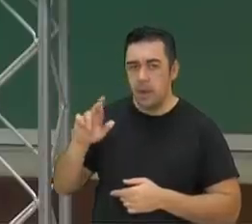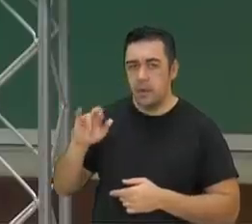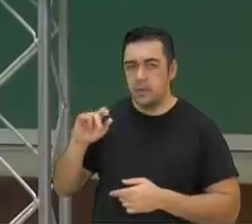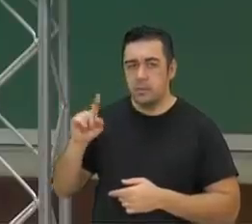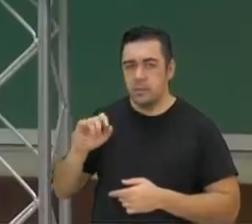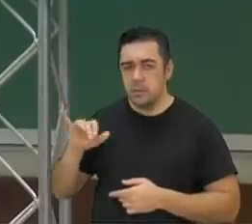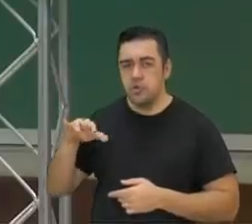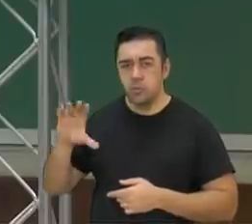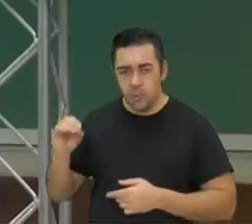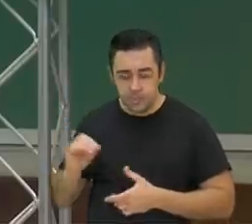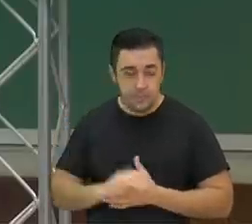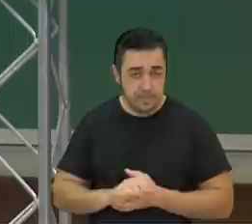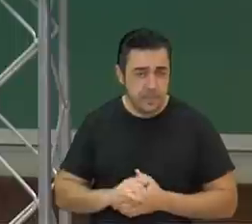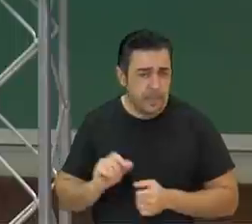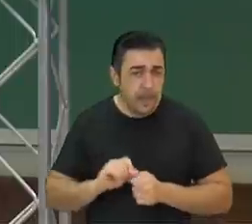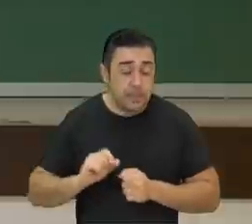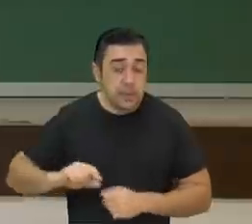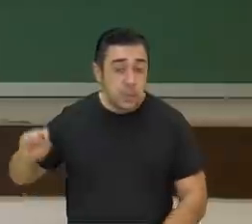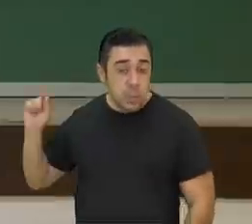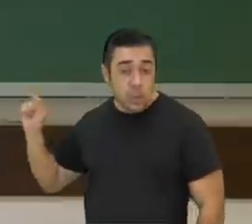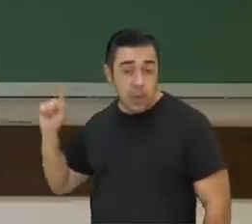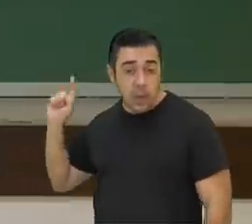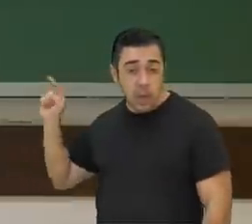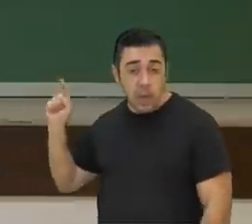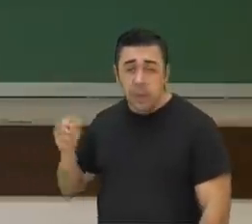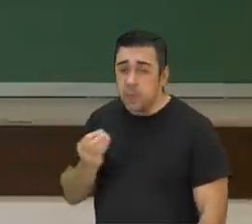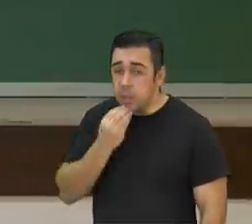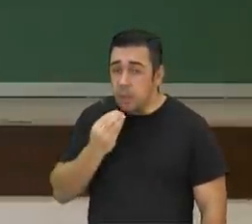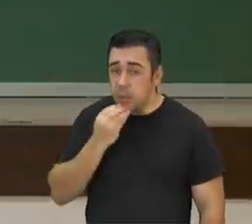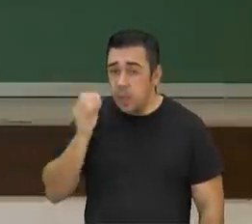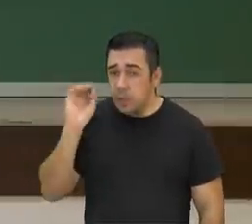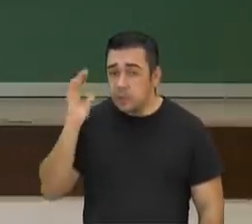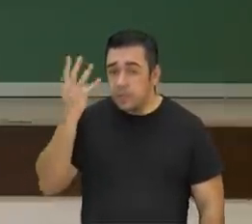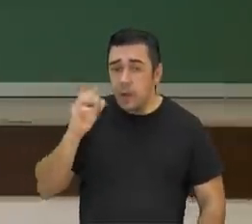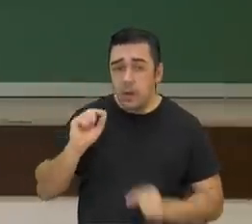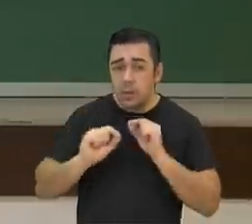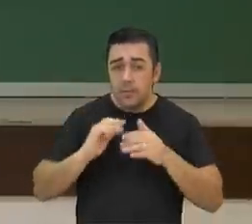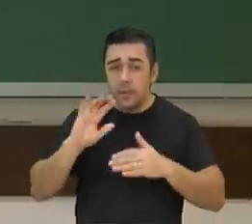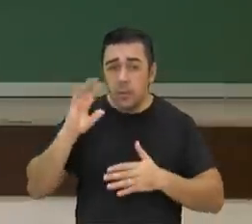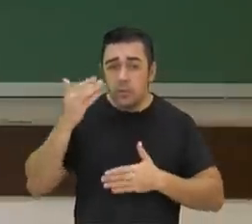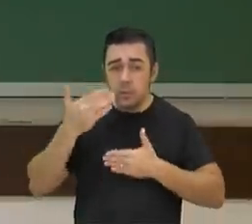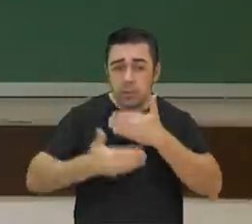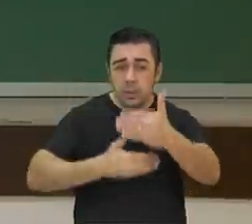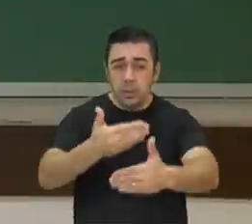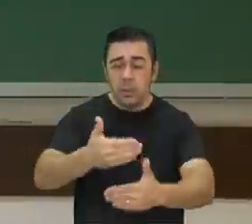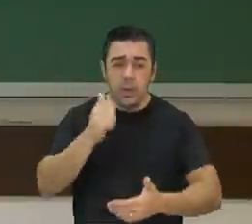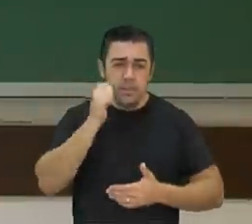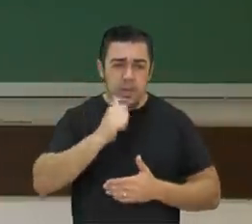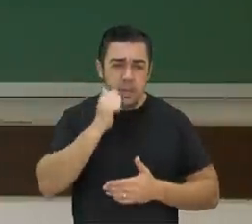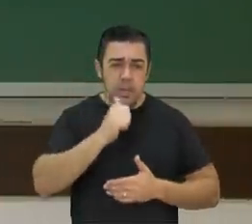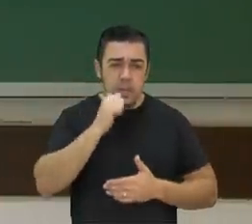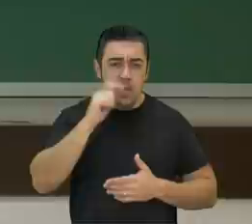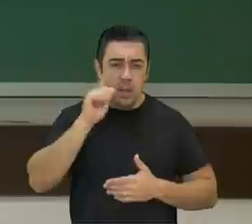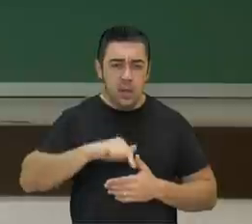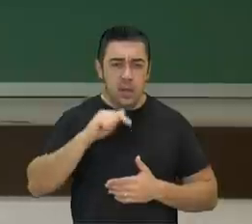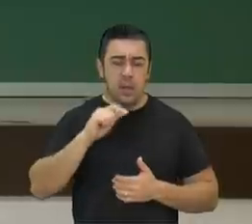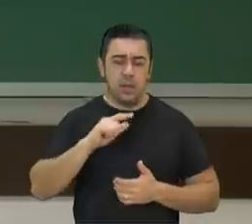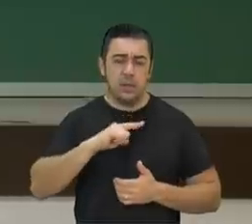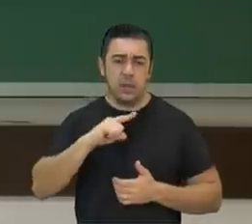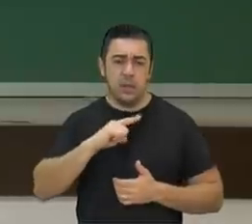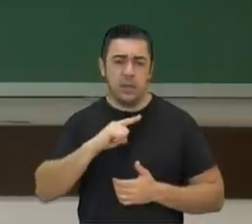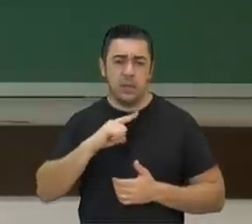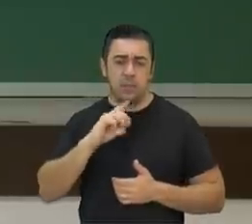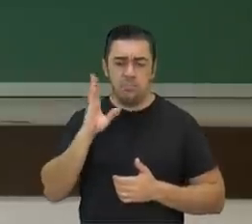Por quê? Porque faz com que o leitor tente adivinhar o que será que vai acontecer. Né? Será que a menina que era ruiva, dona,